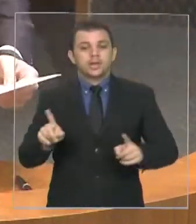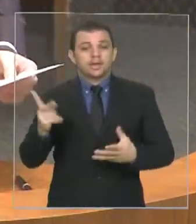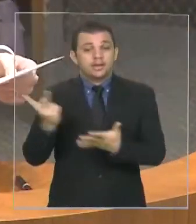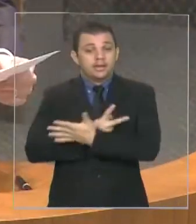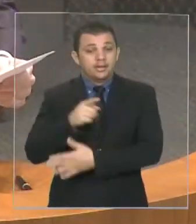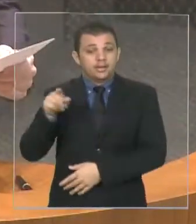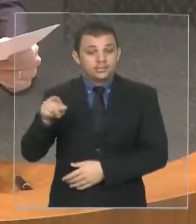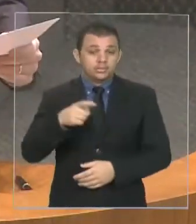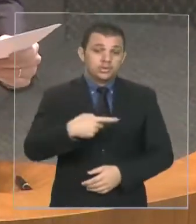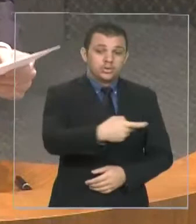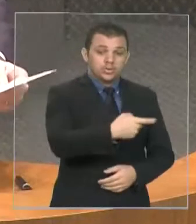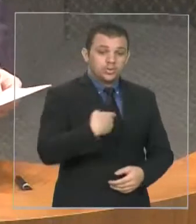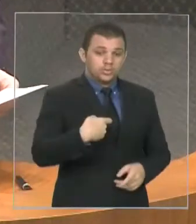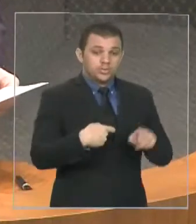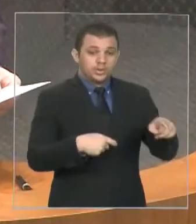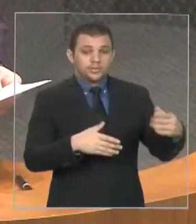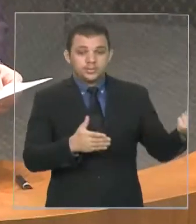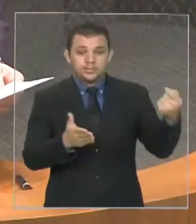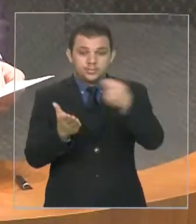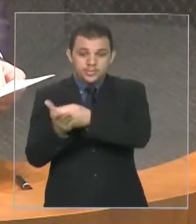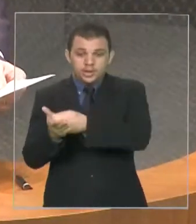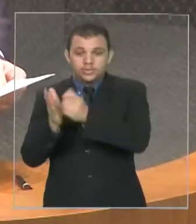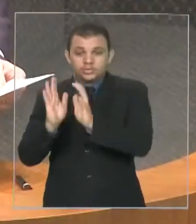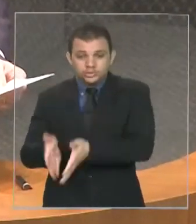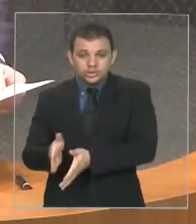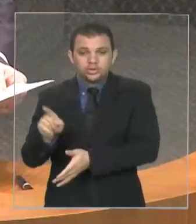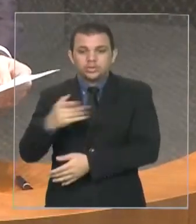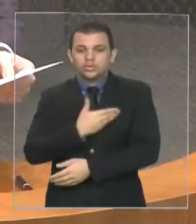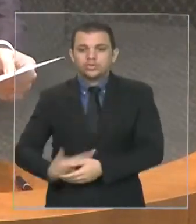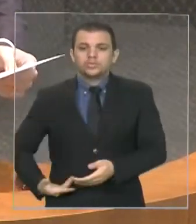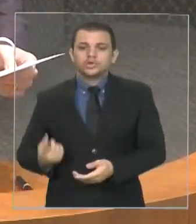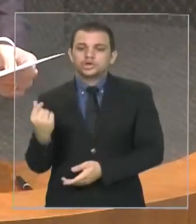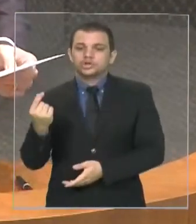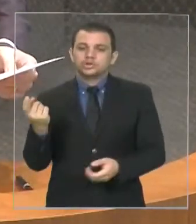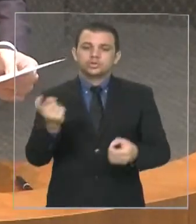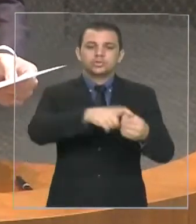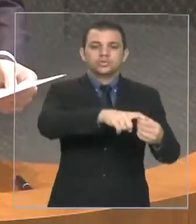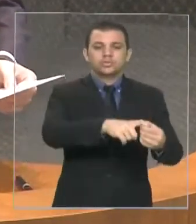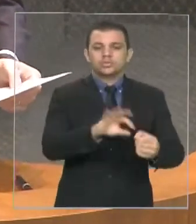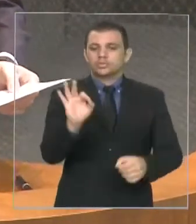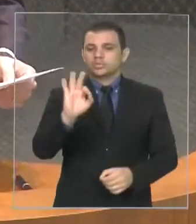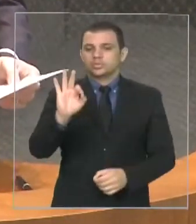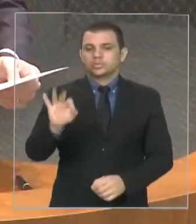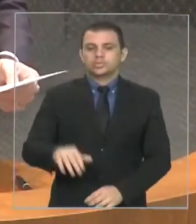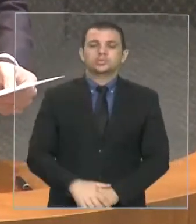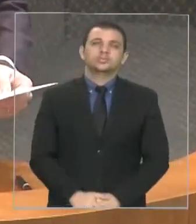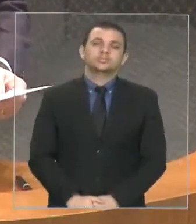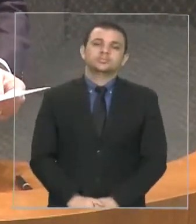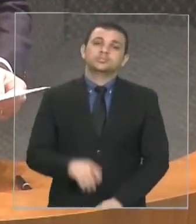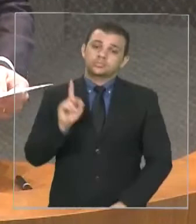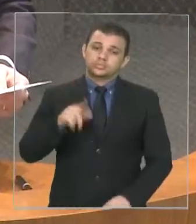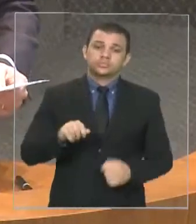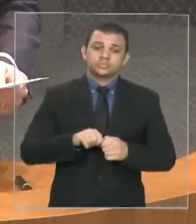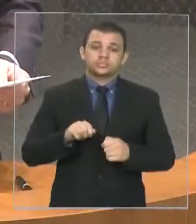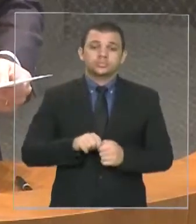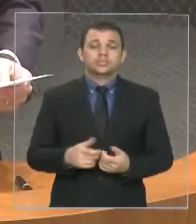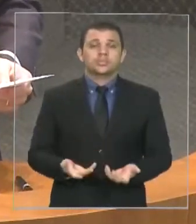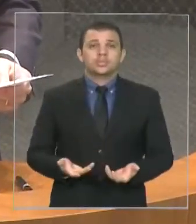dinheiro. E é isso que nós estamos fazendo aqui. Porque, apesar do erro que o governo